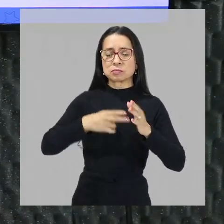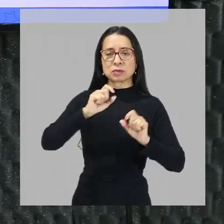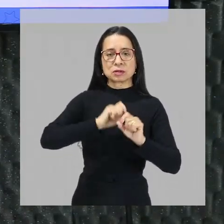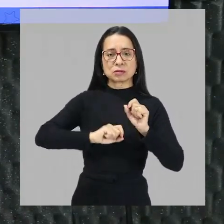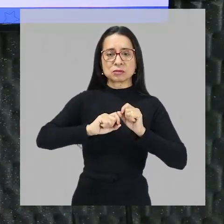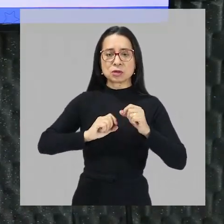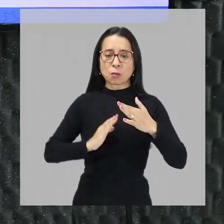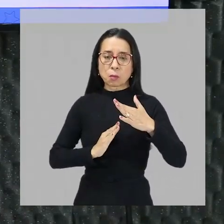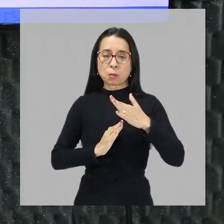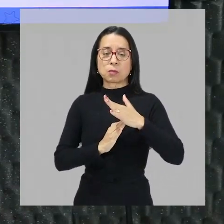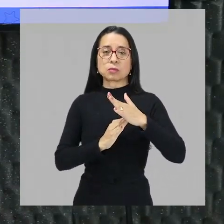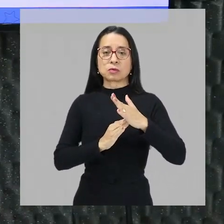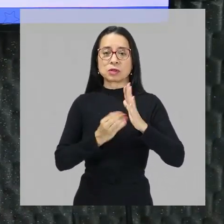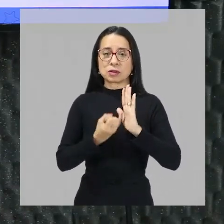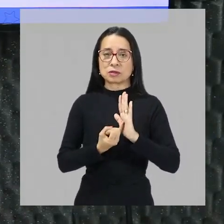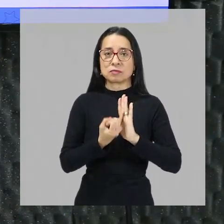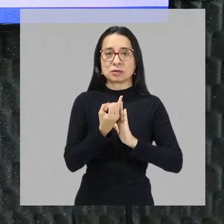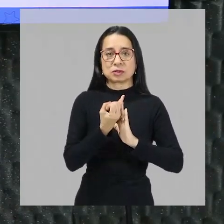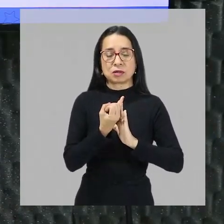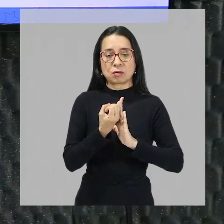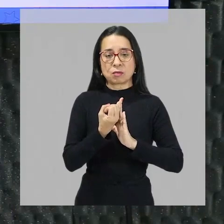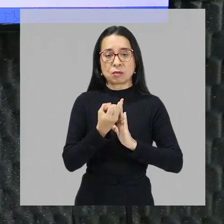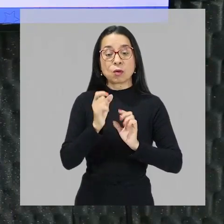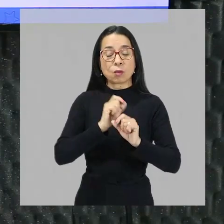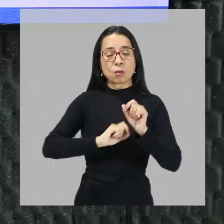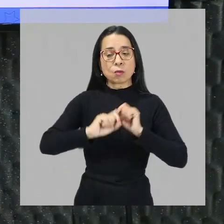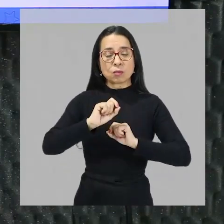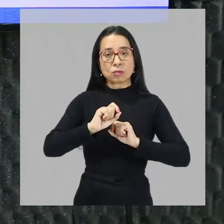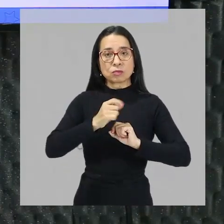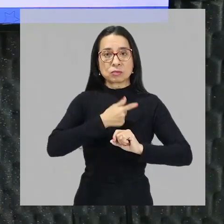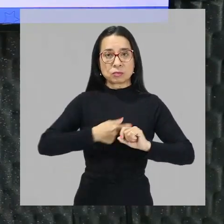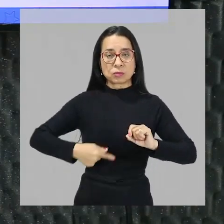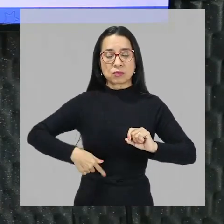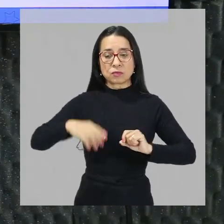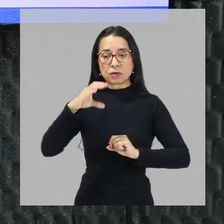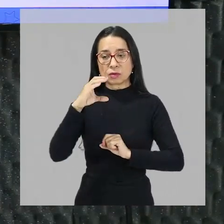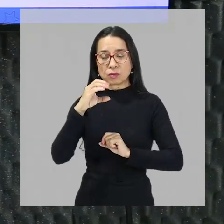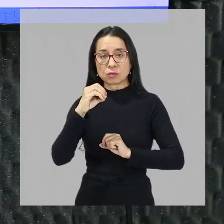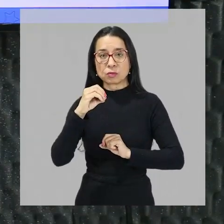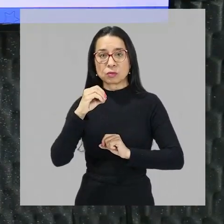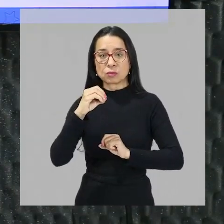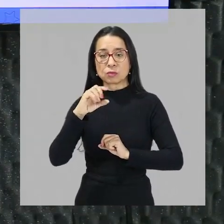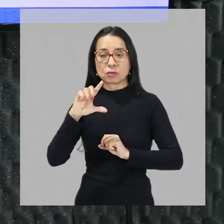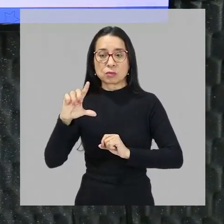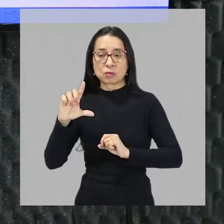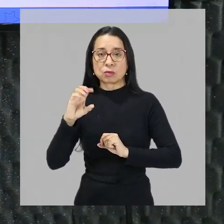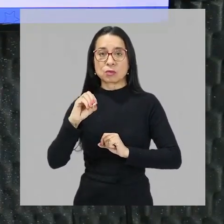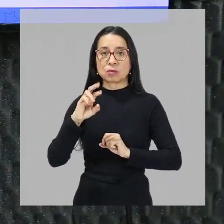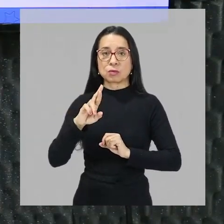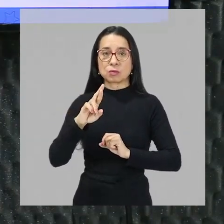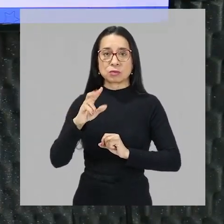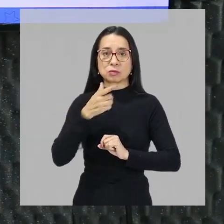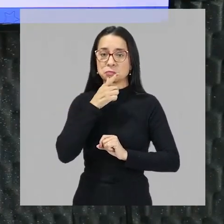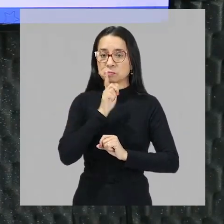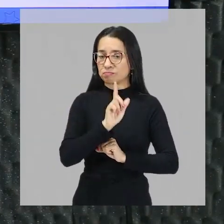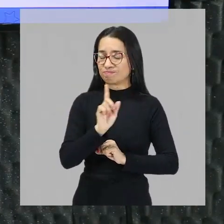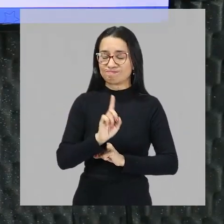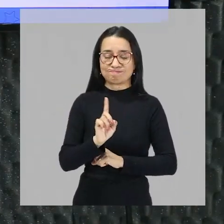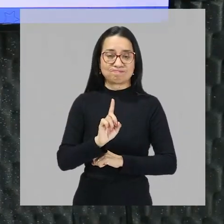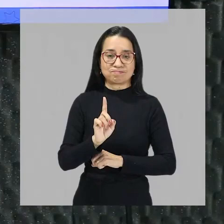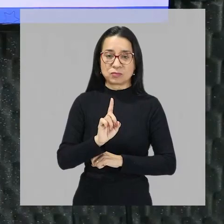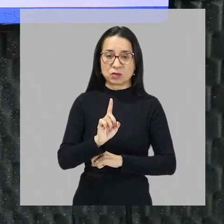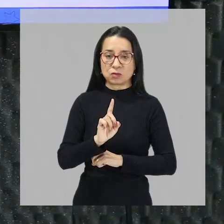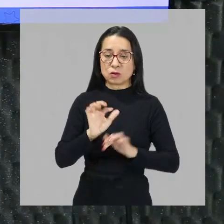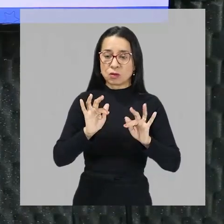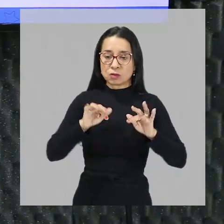inflação, né? Coisa que o governo Collor, por exemplo, não conseguiu. Tá? E no final do governo Fernando